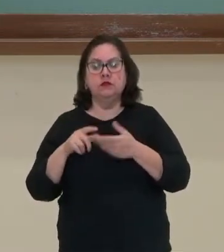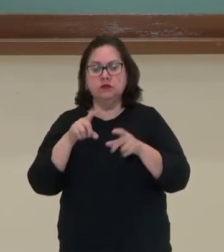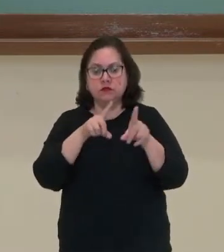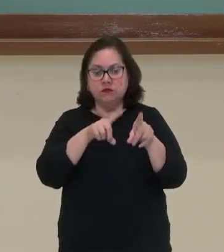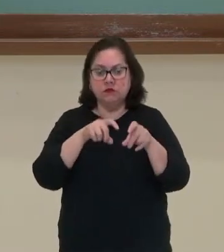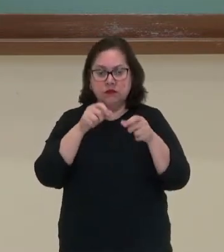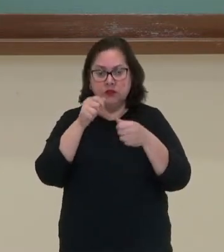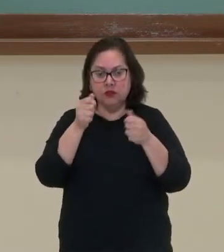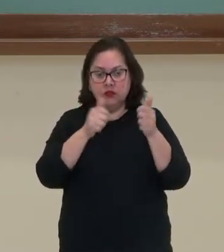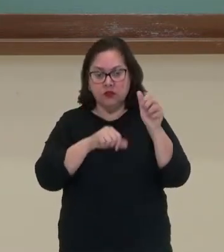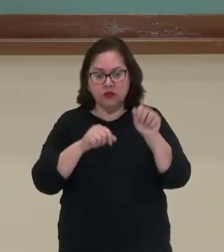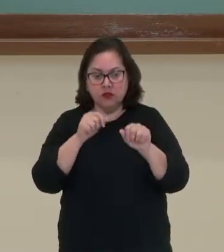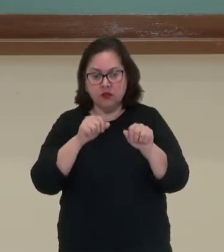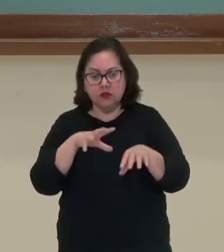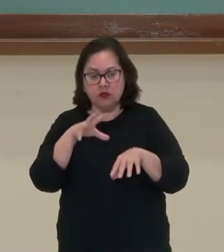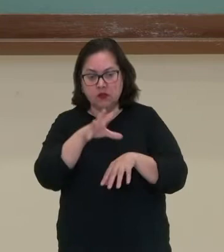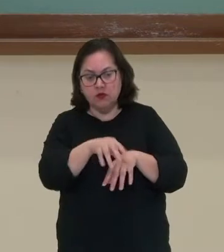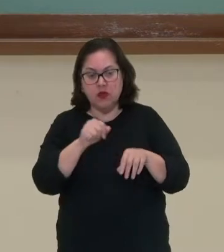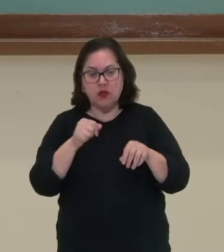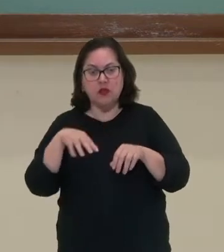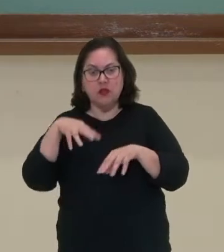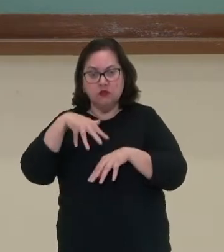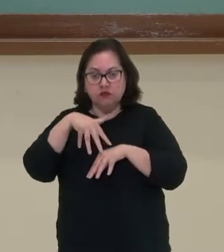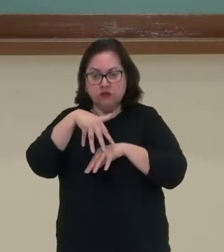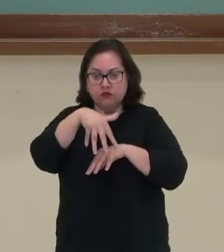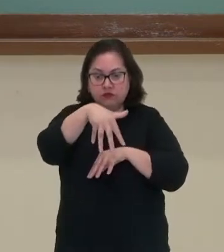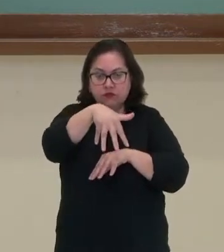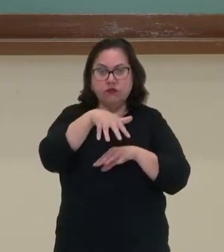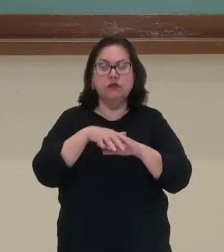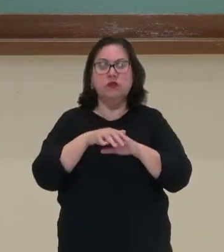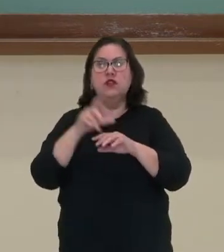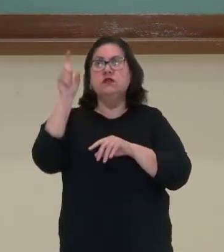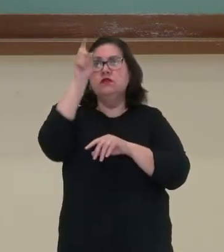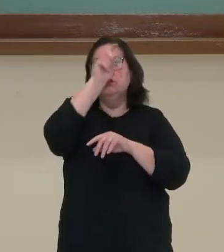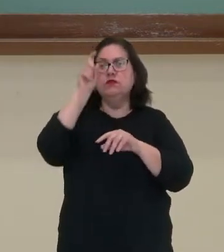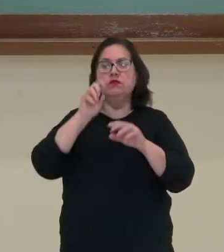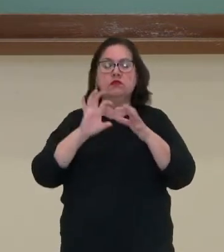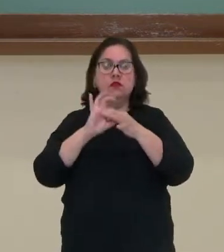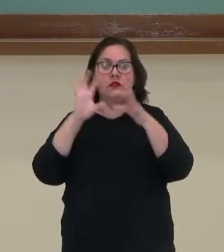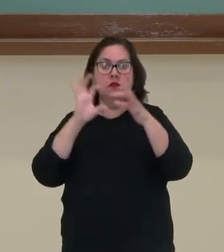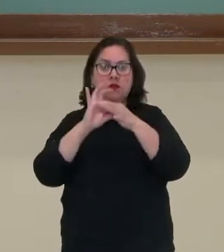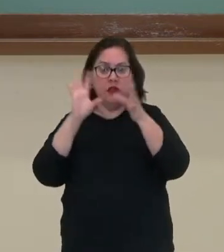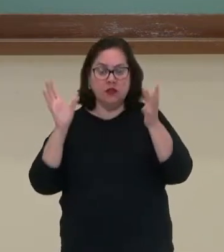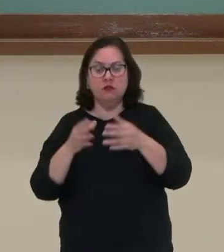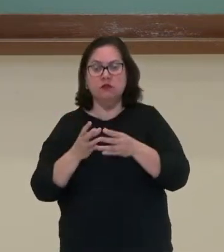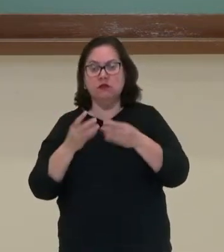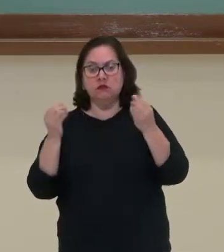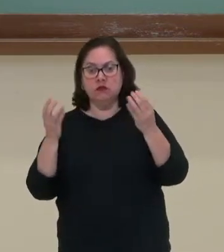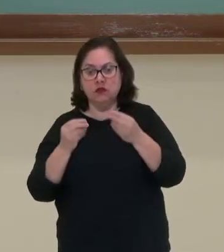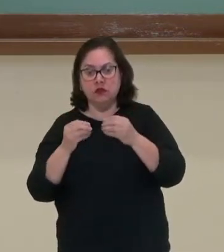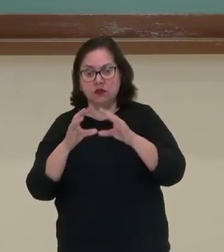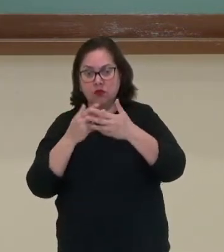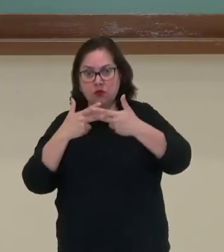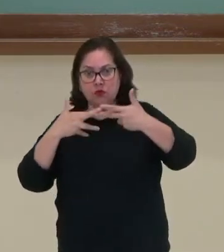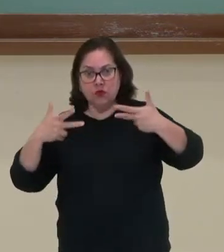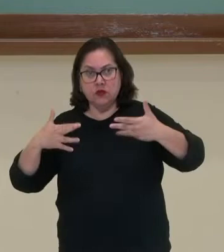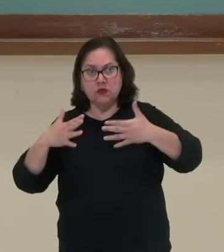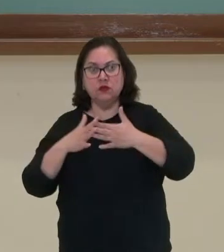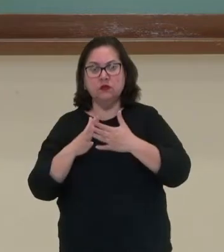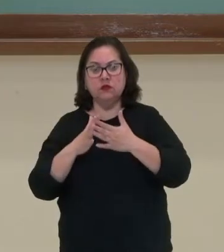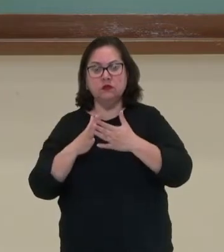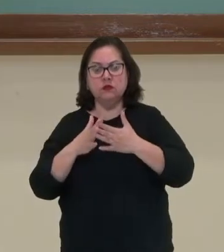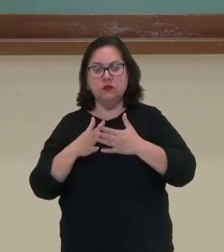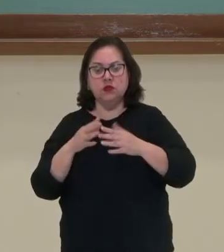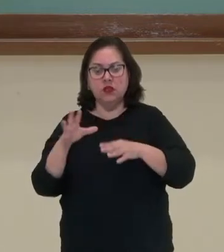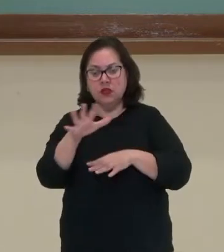mineração, o uso de agrotóxicos, aerossóis, eles liberam uma grande quantidade de substâncias para